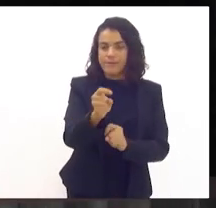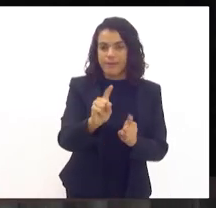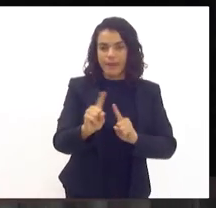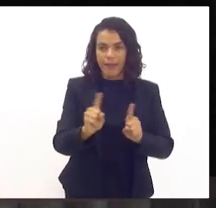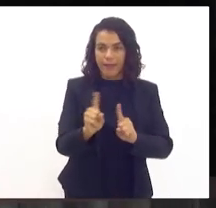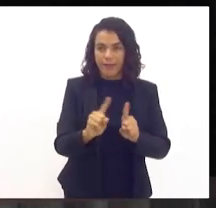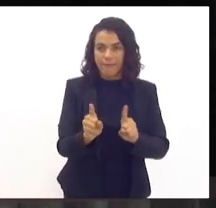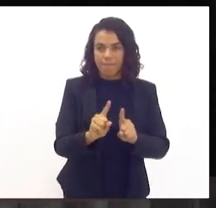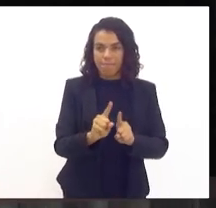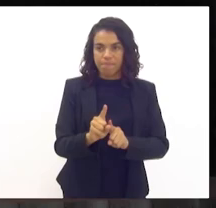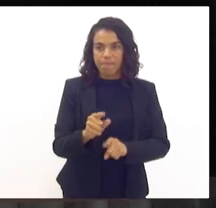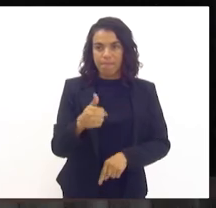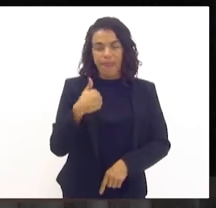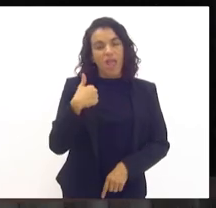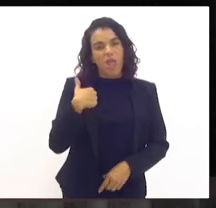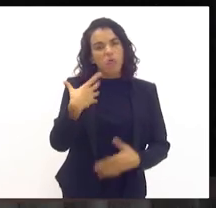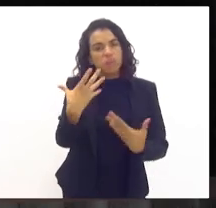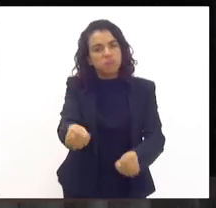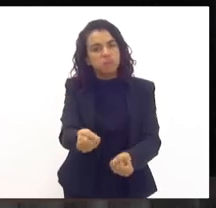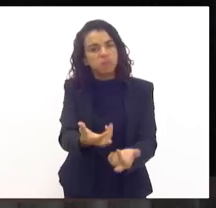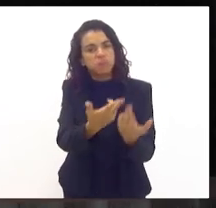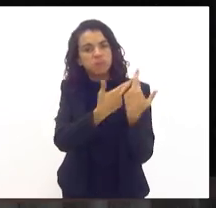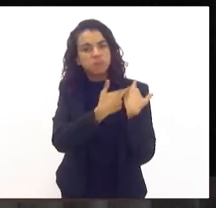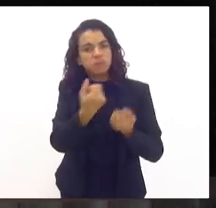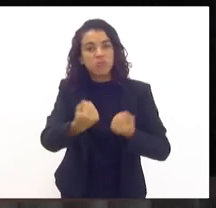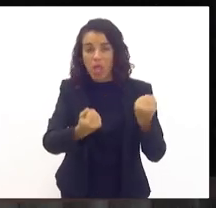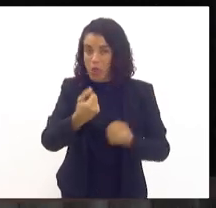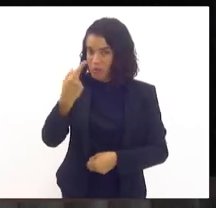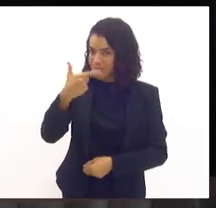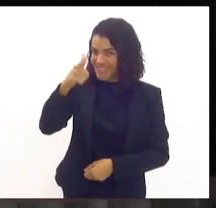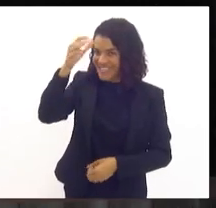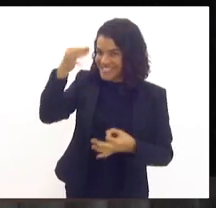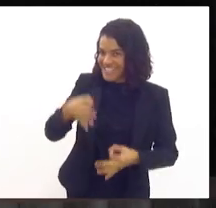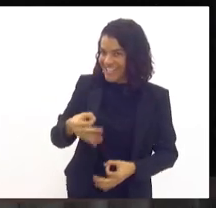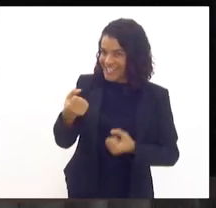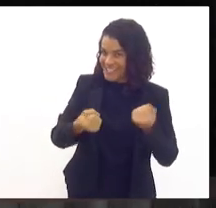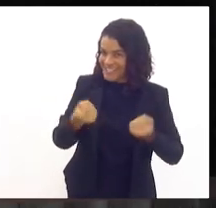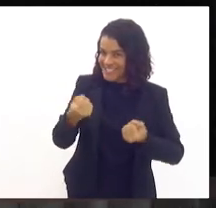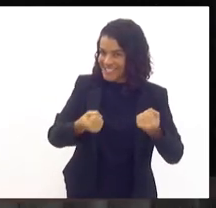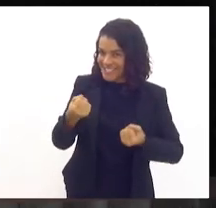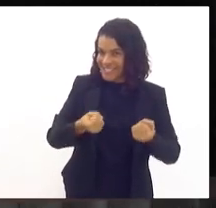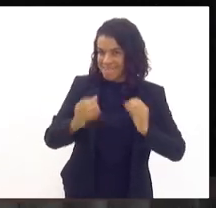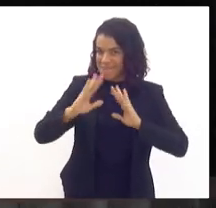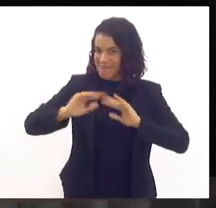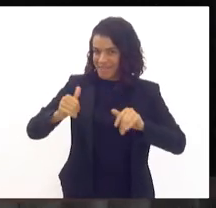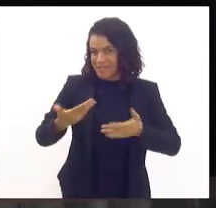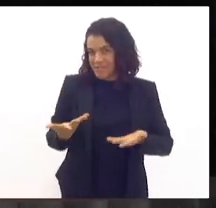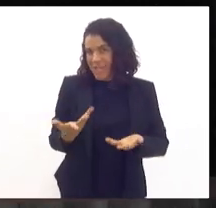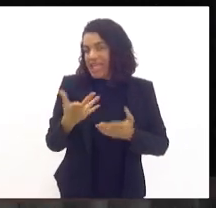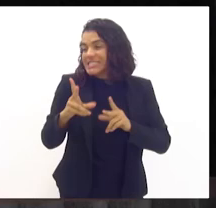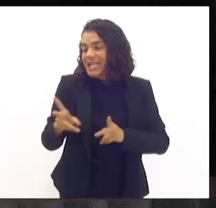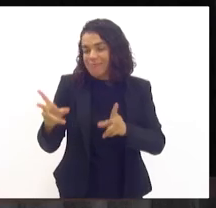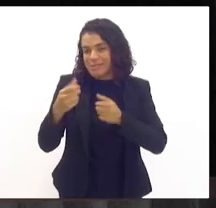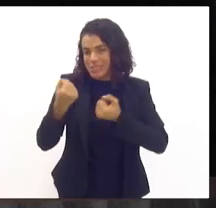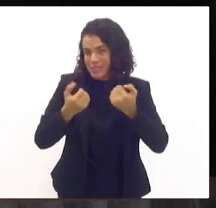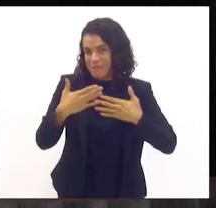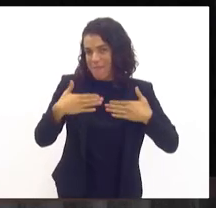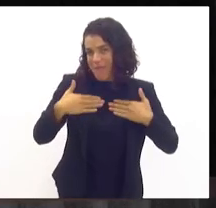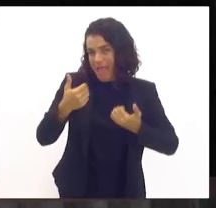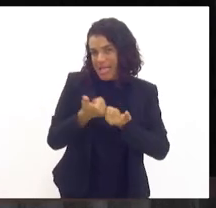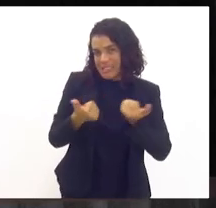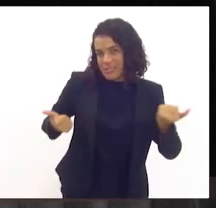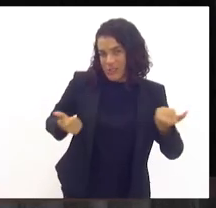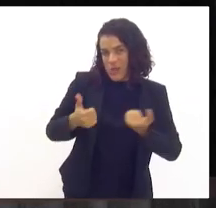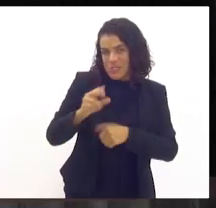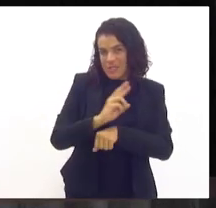acontecesse. Assumi o ônibus de dirigir um carro, que eu nem sei dirigir direito. Quem dirige para mim são os meus assessores, o meu de segurança.